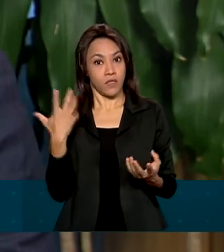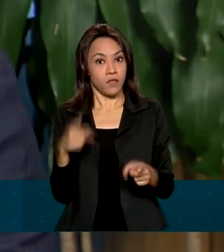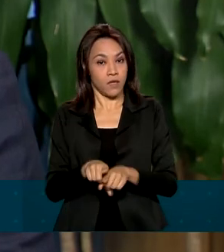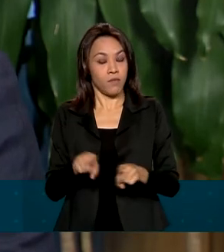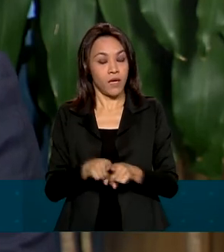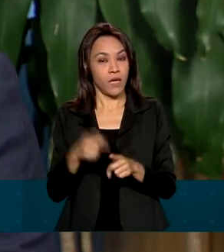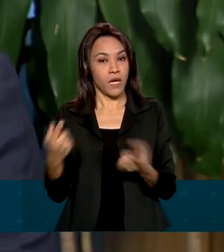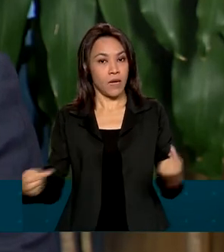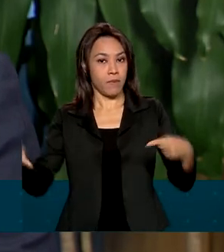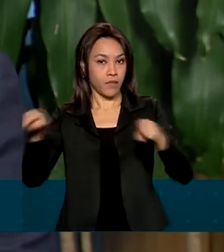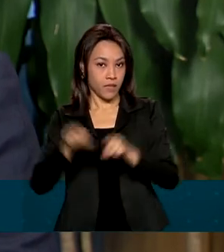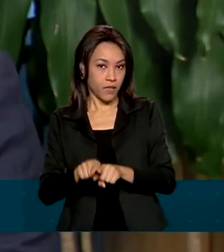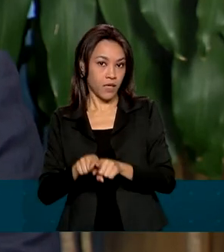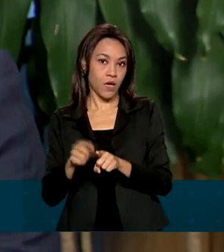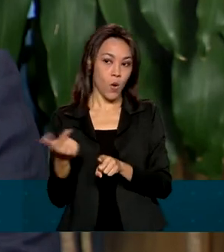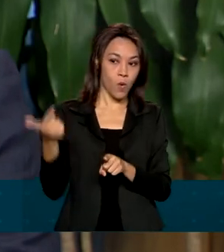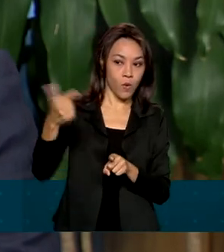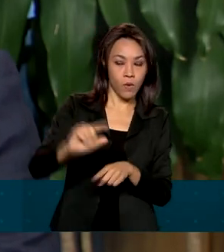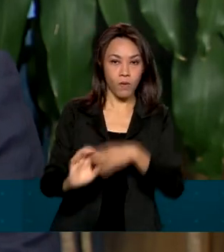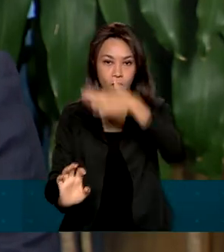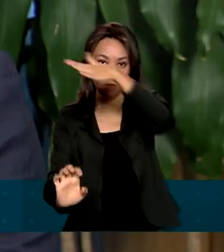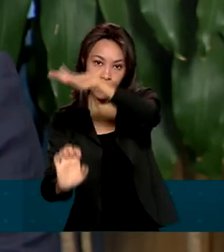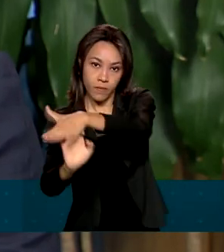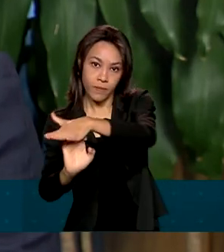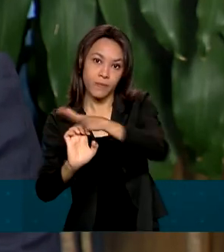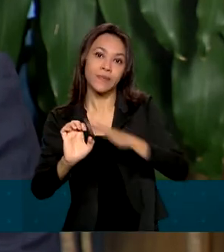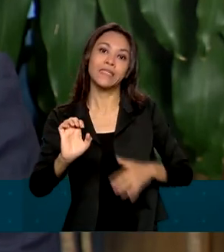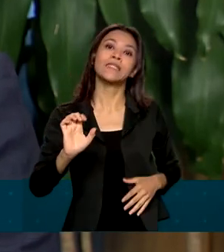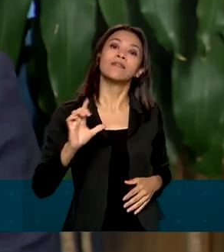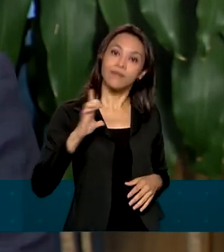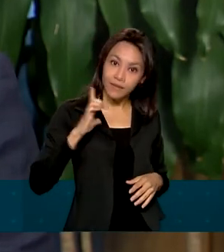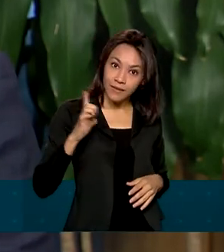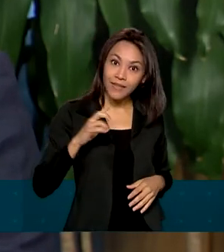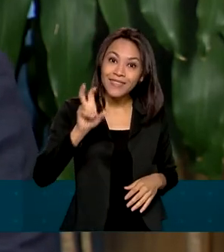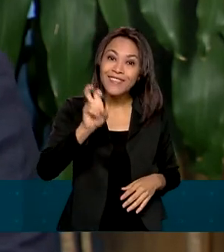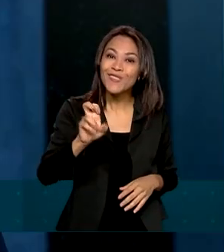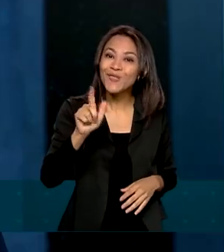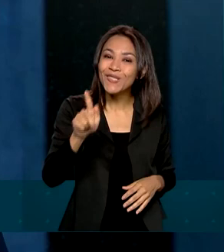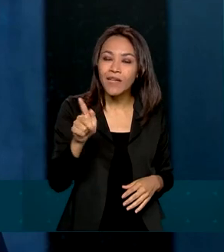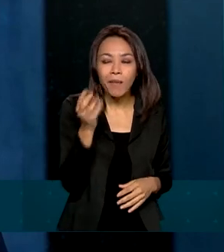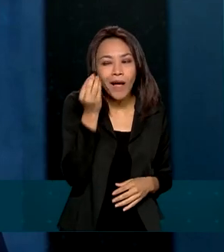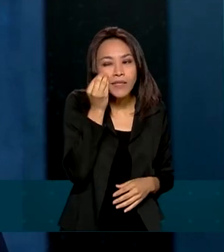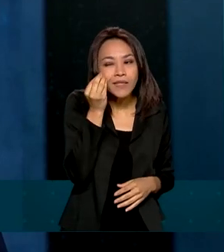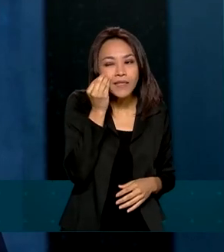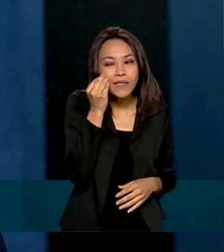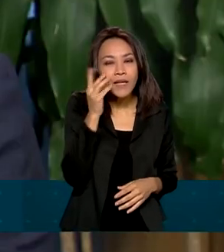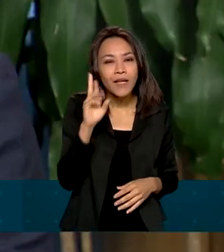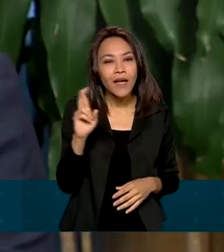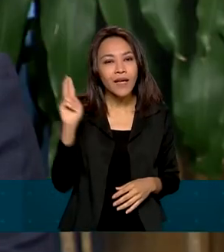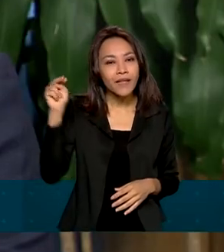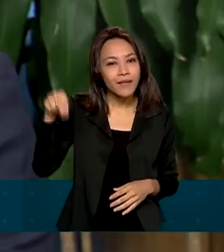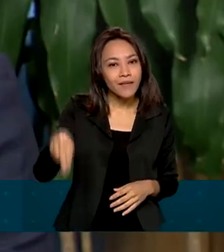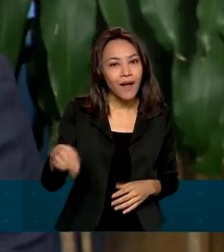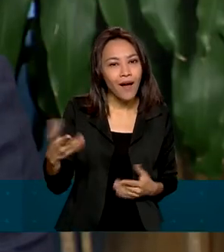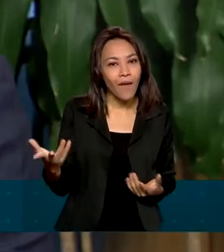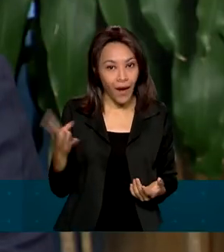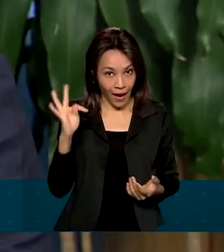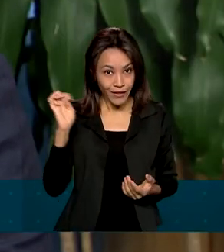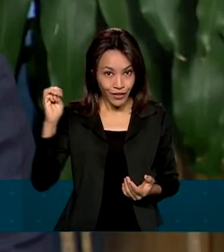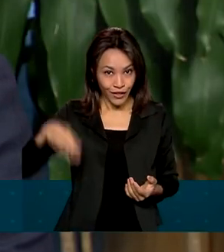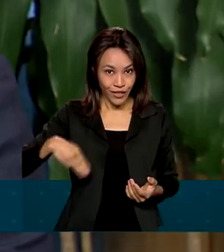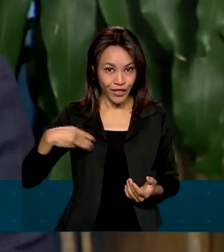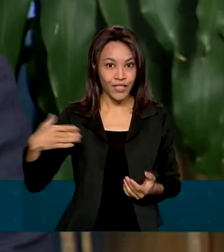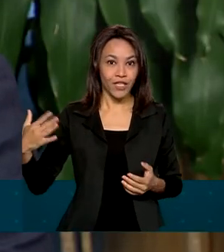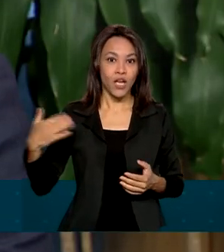parceria lá com a brisanet vai ter 15 G degustação de Natal no Midway a TIM por exemplo